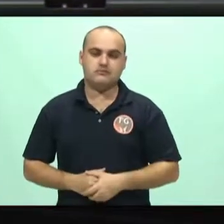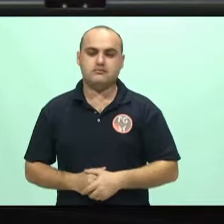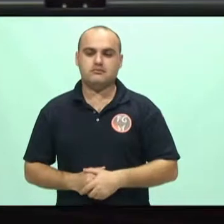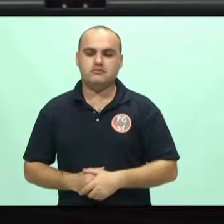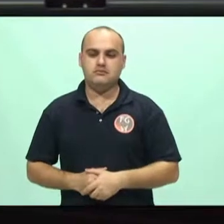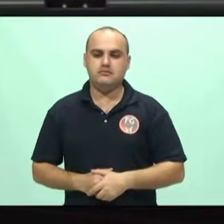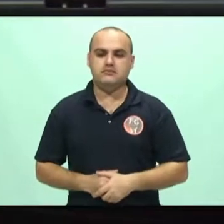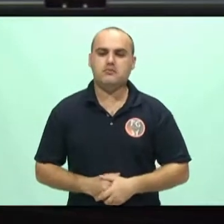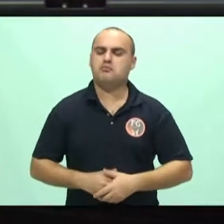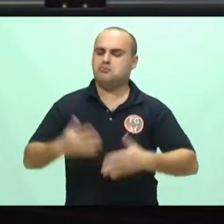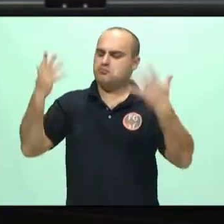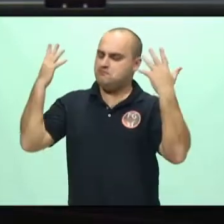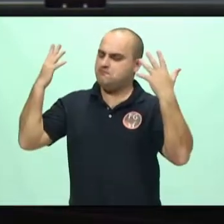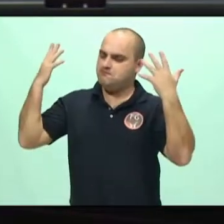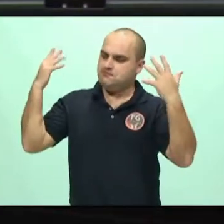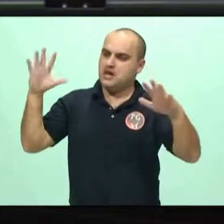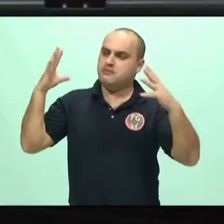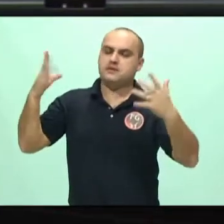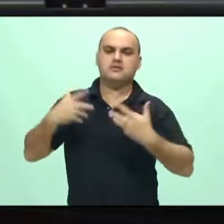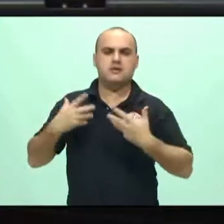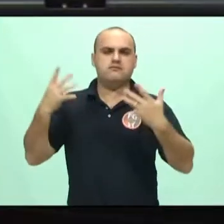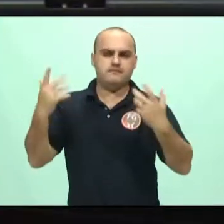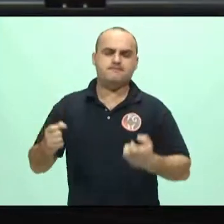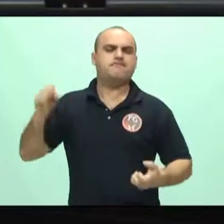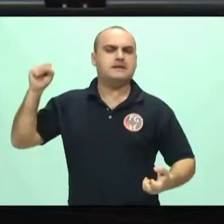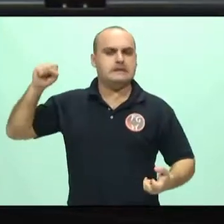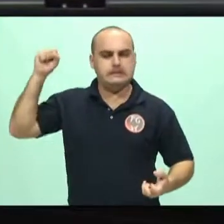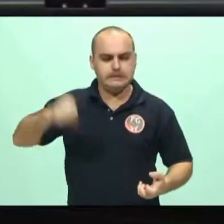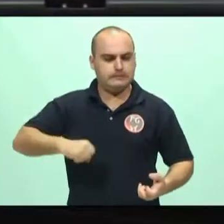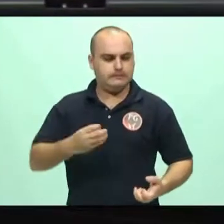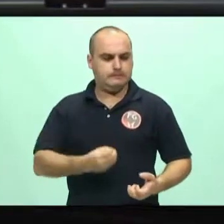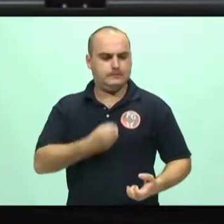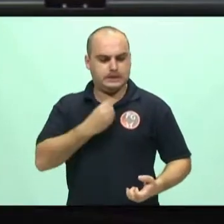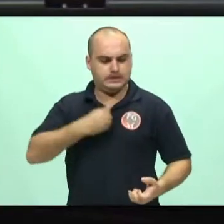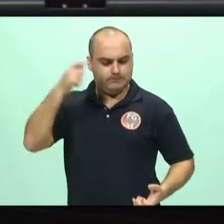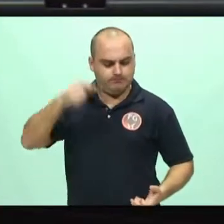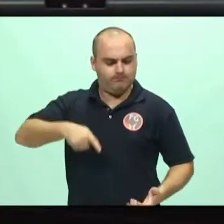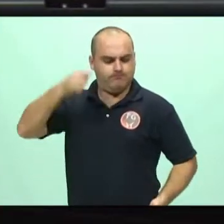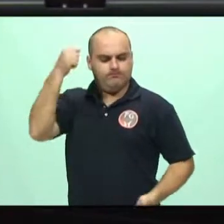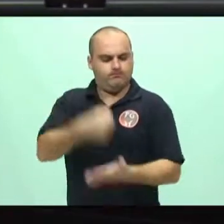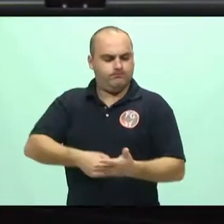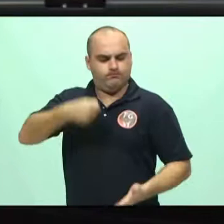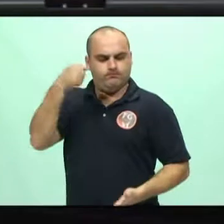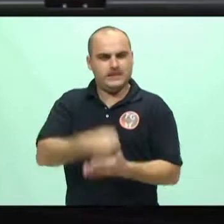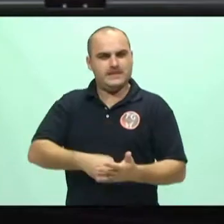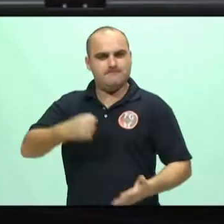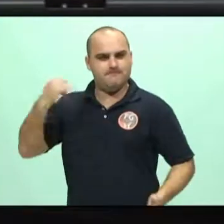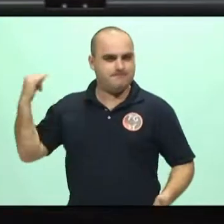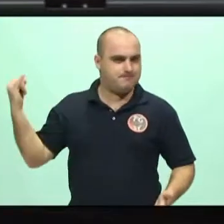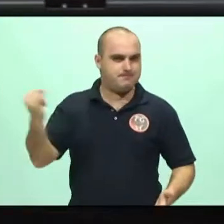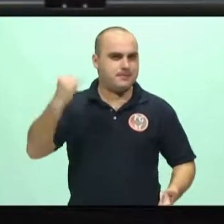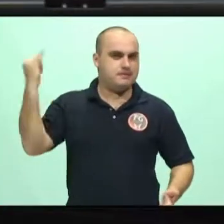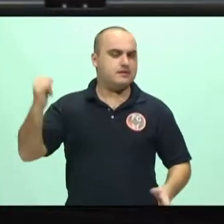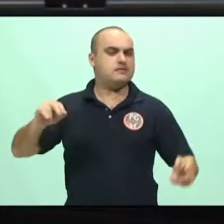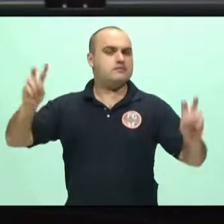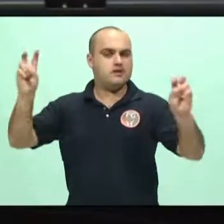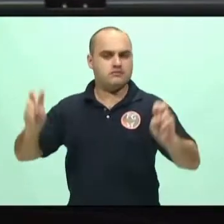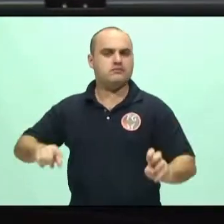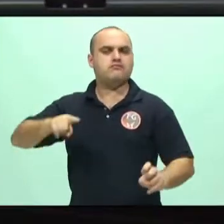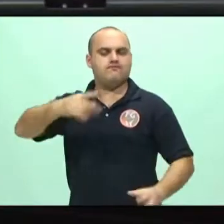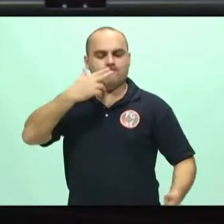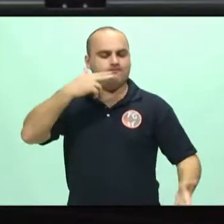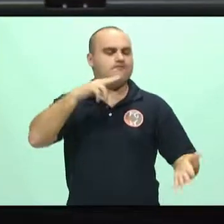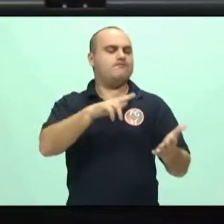Meus parabéns eu quero fazer parte sim dessa dessa batalha importantíssimo que nós Assumimos Assumimos isso